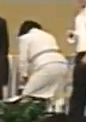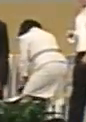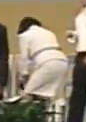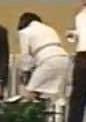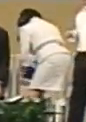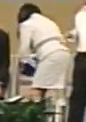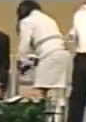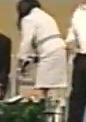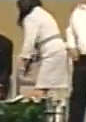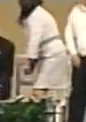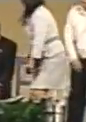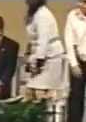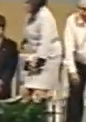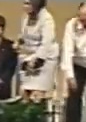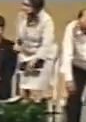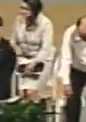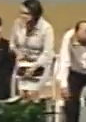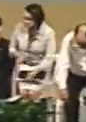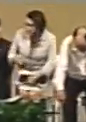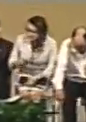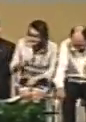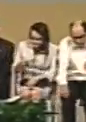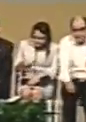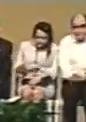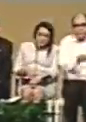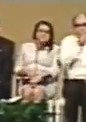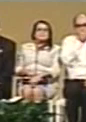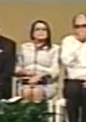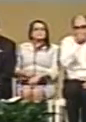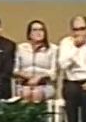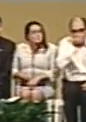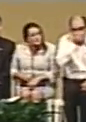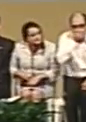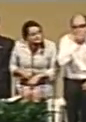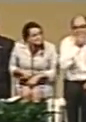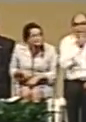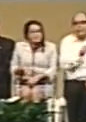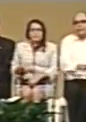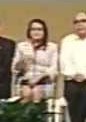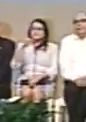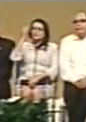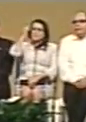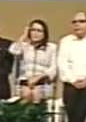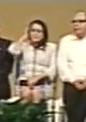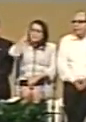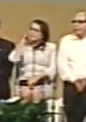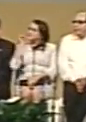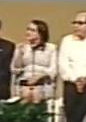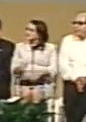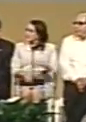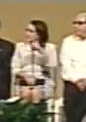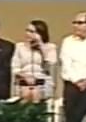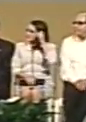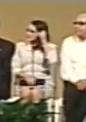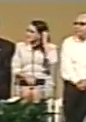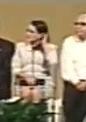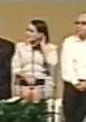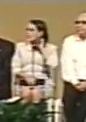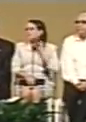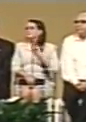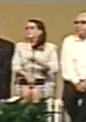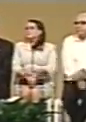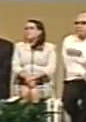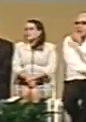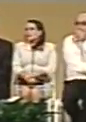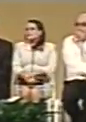O Grupo EBX, que há 30 anos empreende e desenvolve projetos estruturantes no Brasil, dá boas-vindas a todos no evento que celebra o